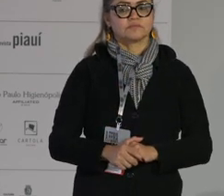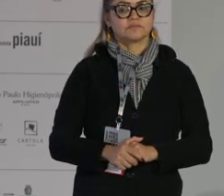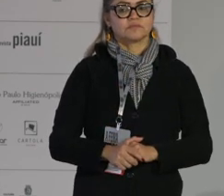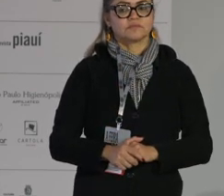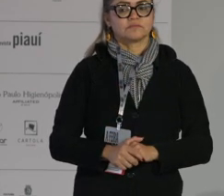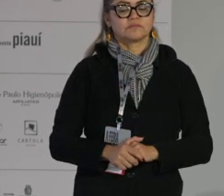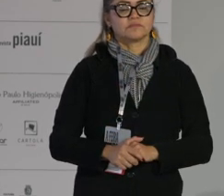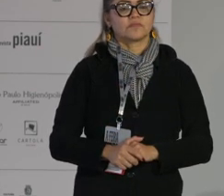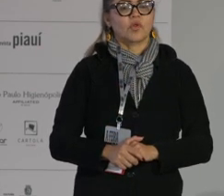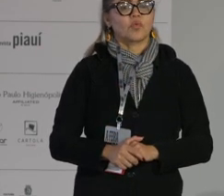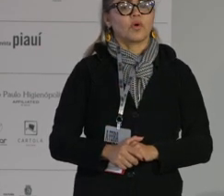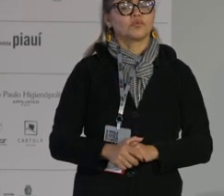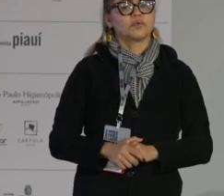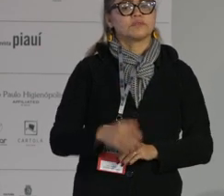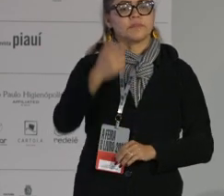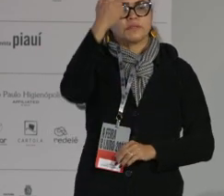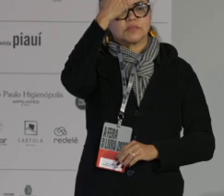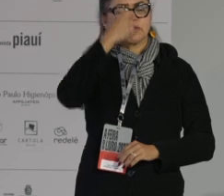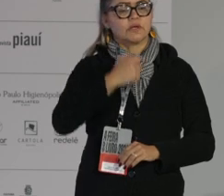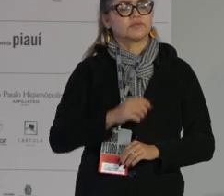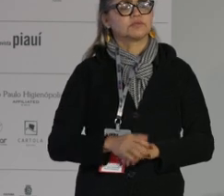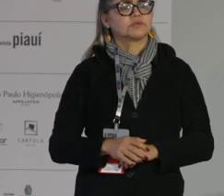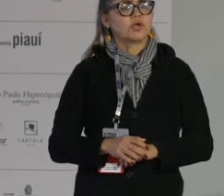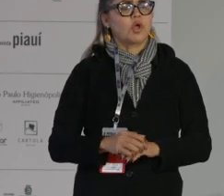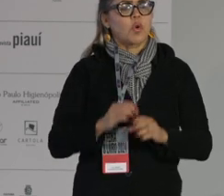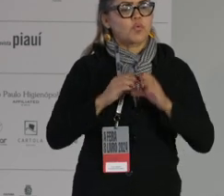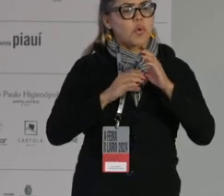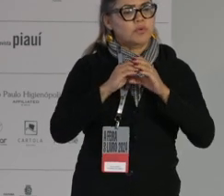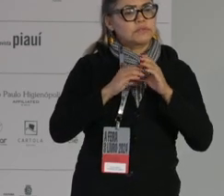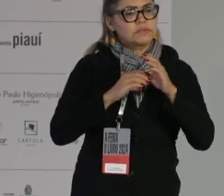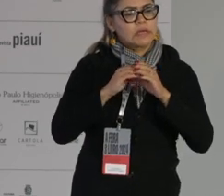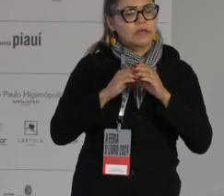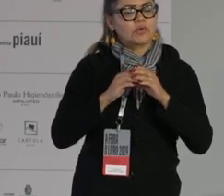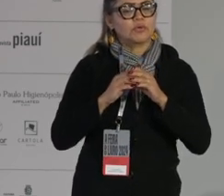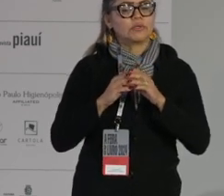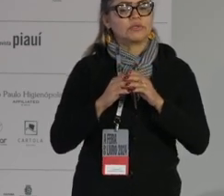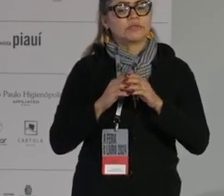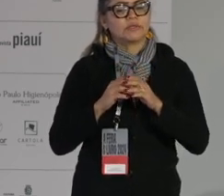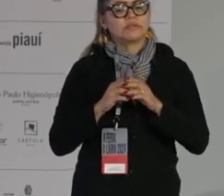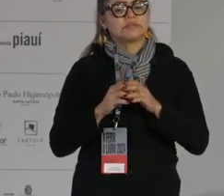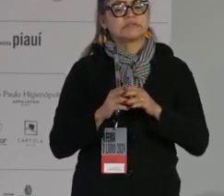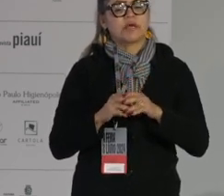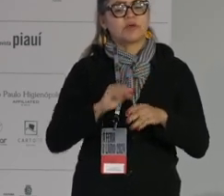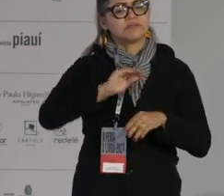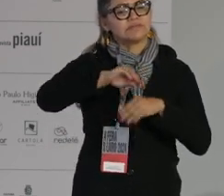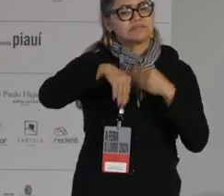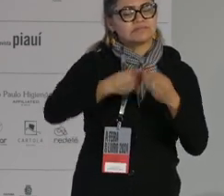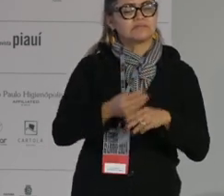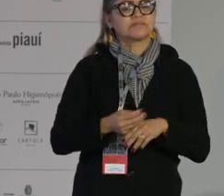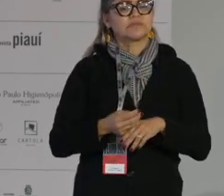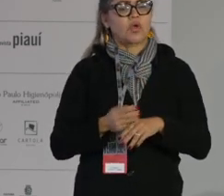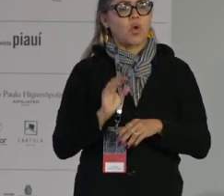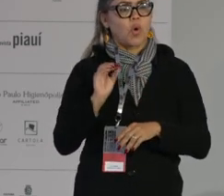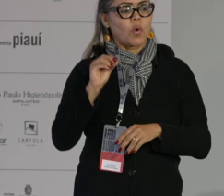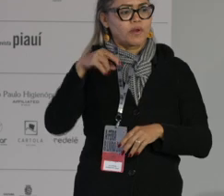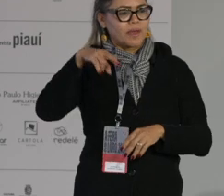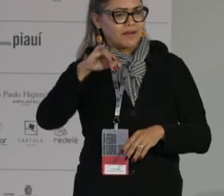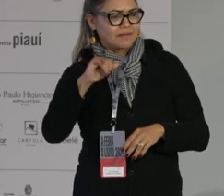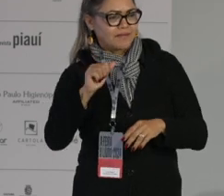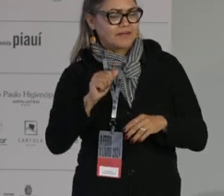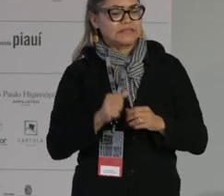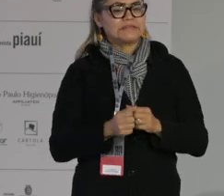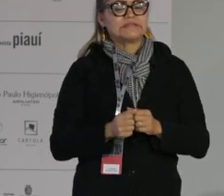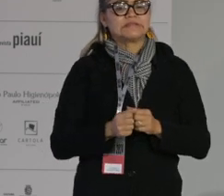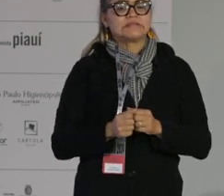Quando esse personagem, que é o concurseiro, ele está com esse rolo, assim, com essa Oriana,